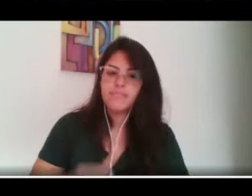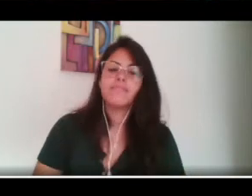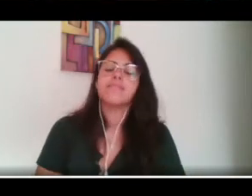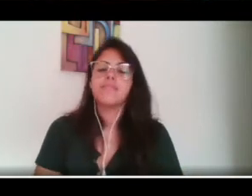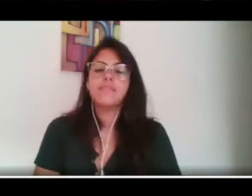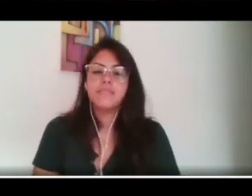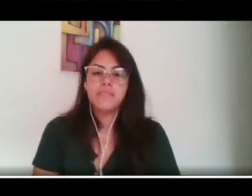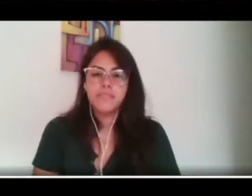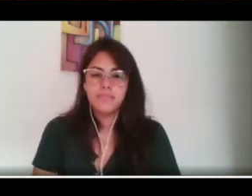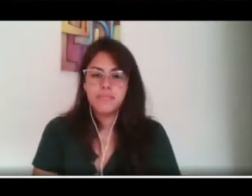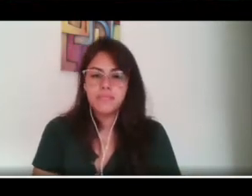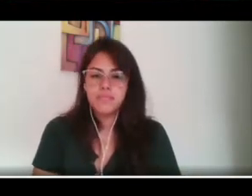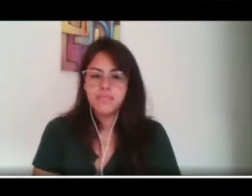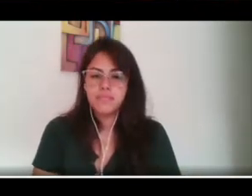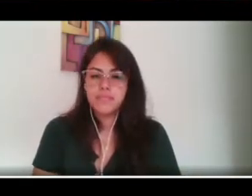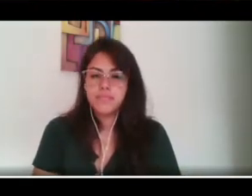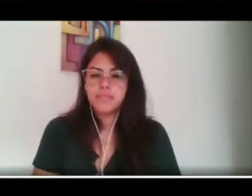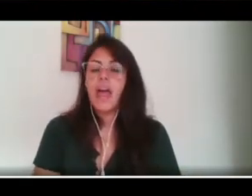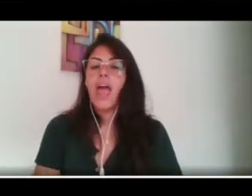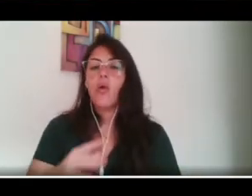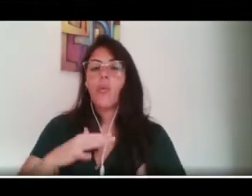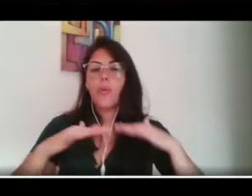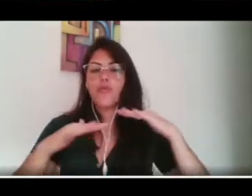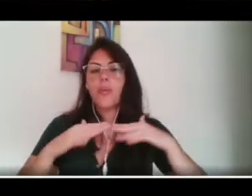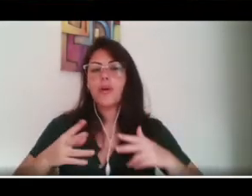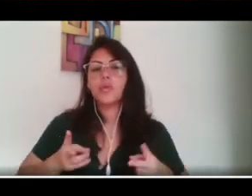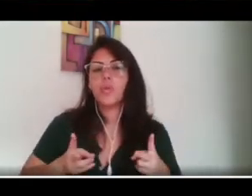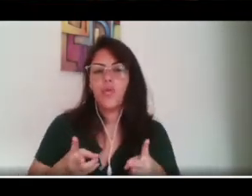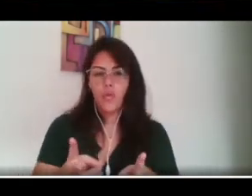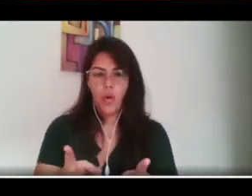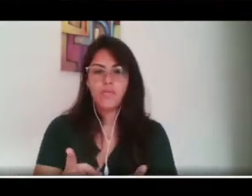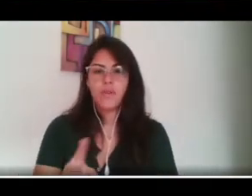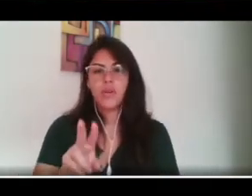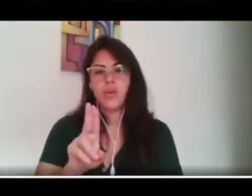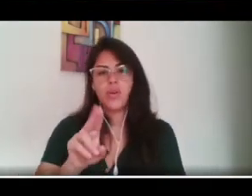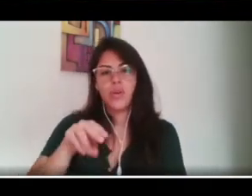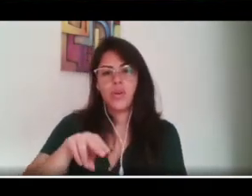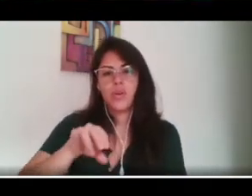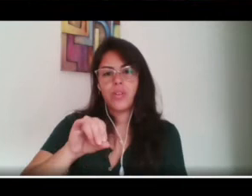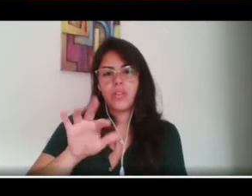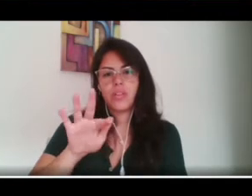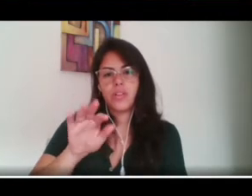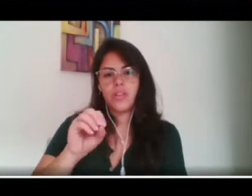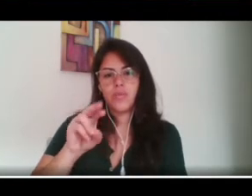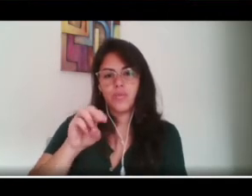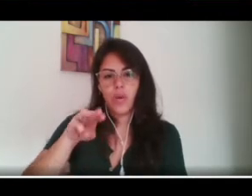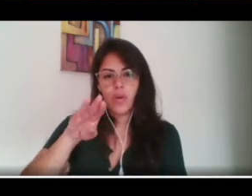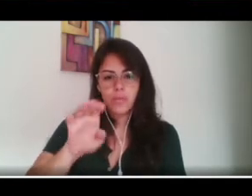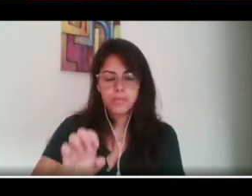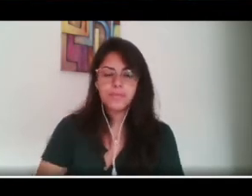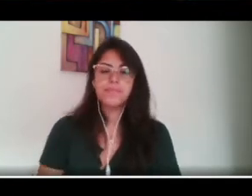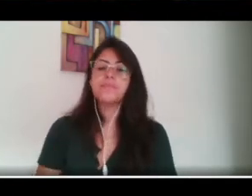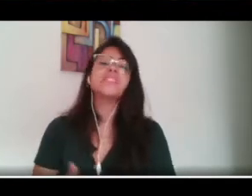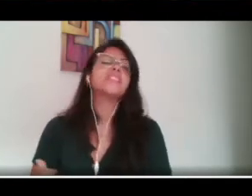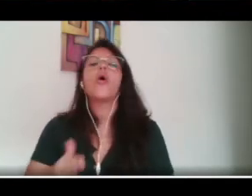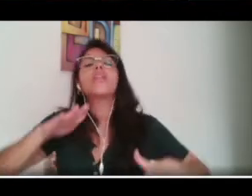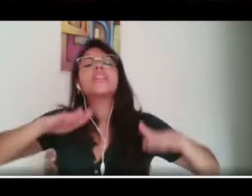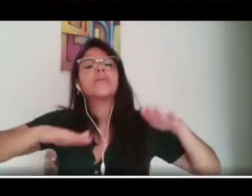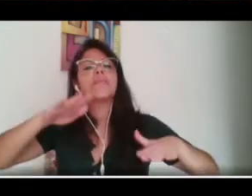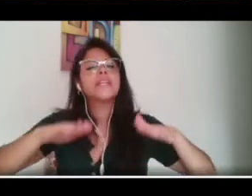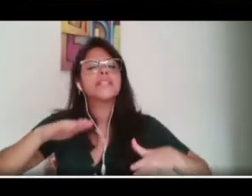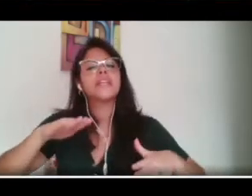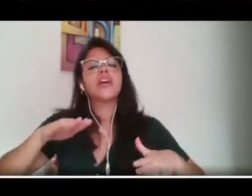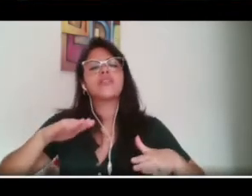v0xt. Então, quando a gente trata de movimento de projéteis, para alguns tipos de projéteis, você